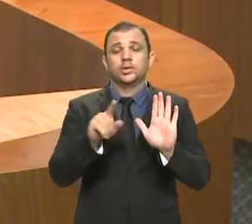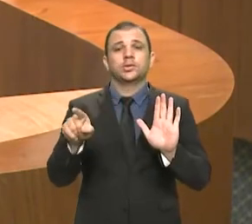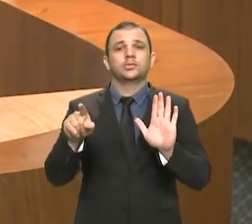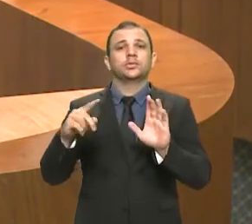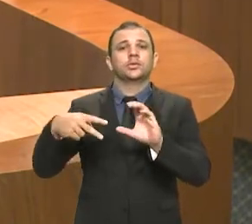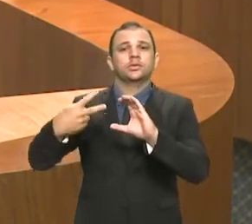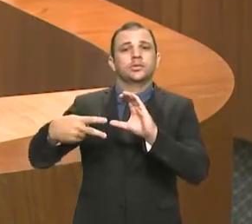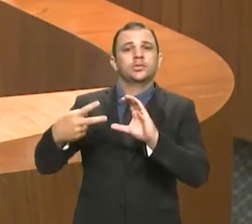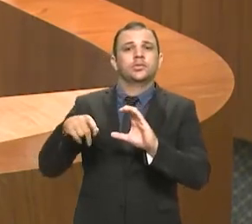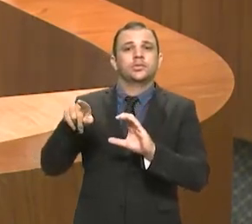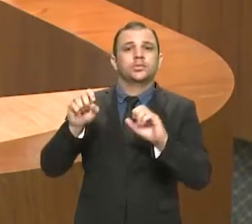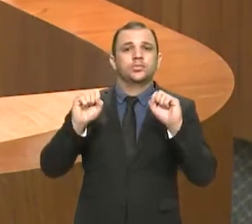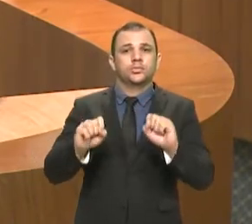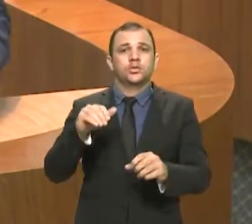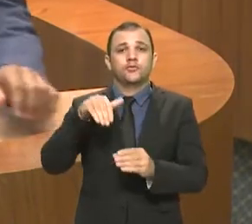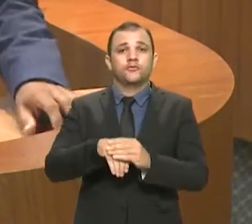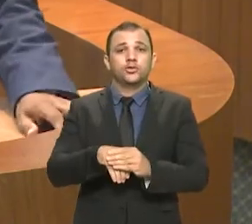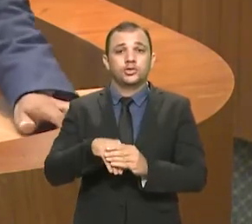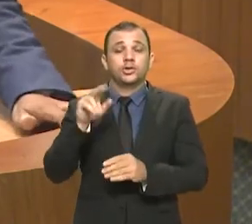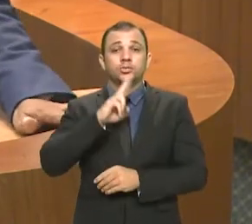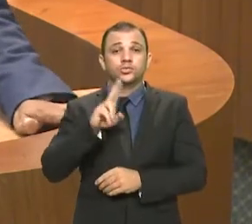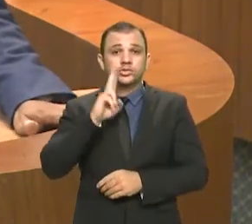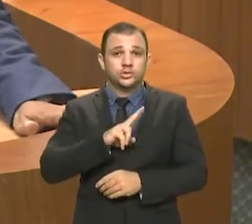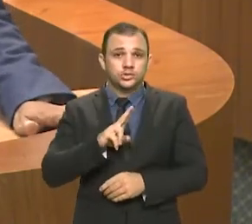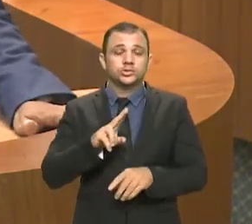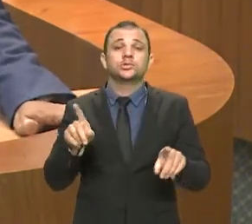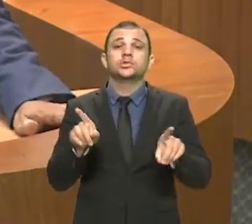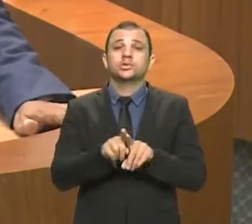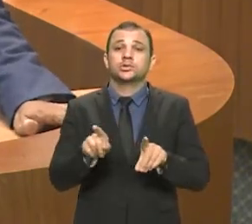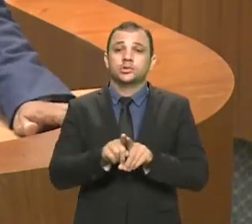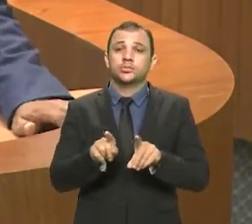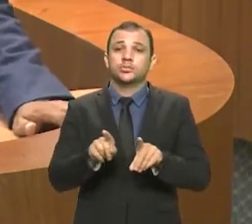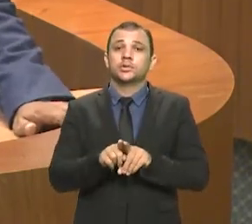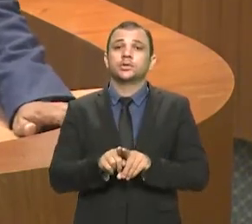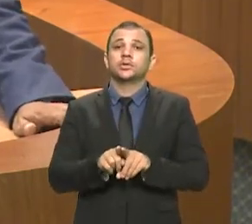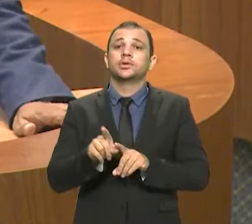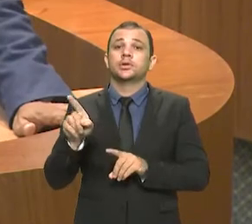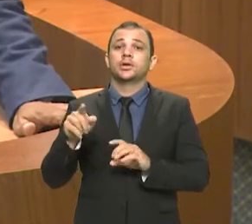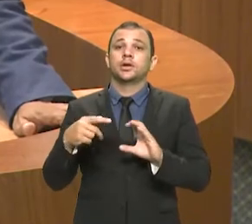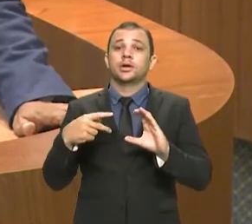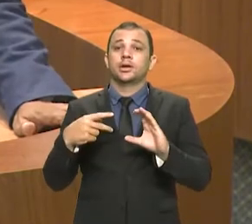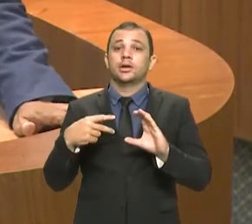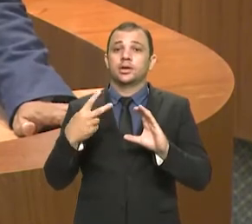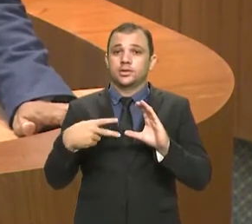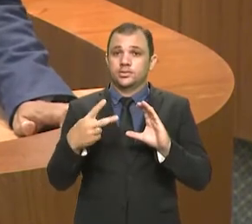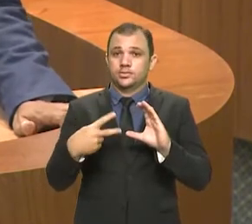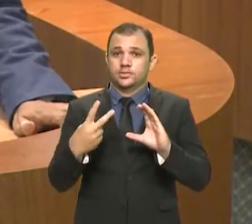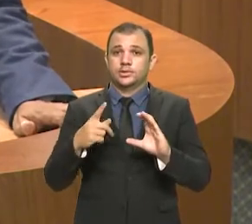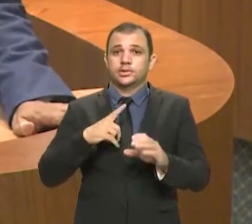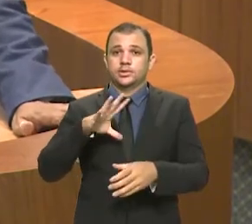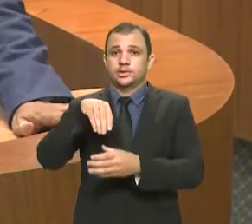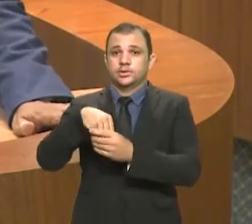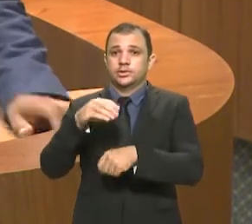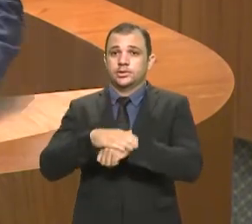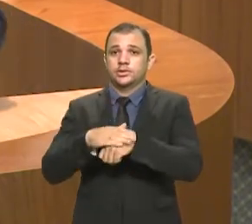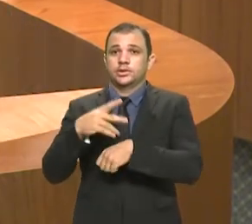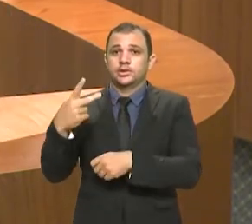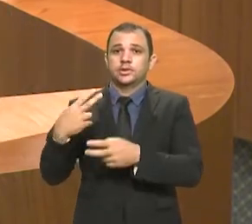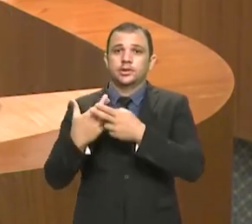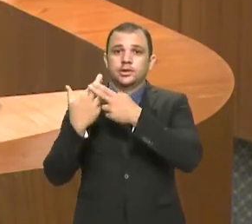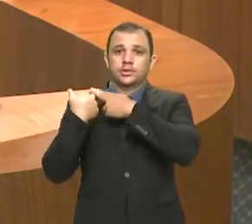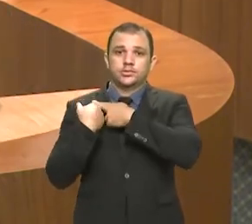possa votar em caráter de urgência, mas que a Câmara, que também tem, dentro dessas suas atribuições